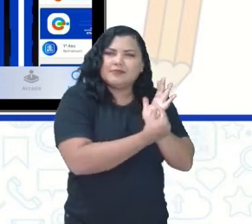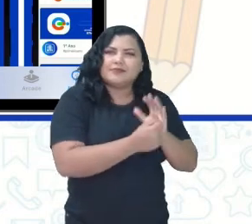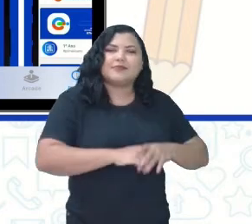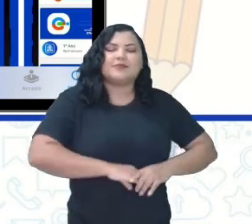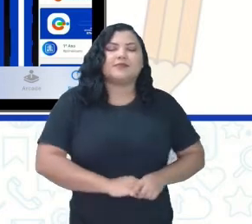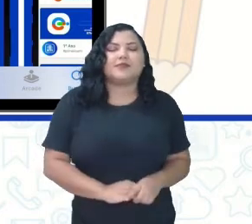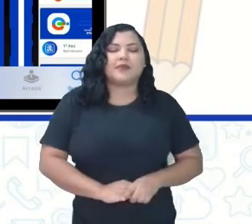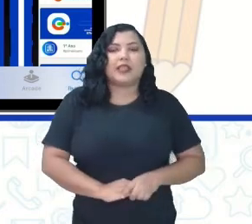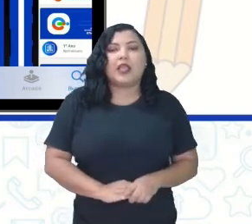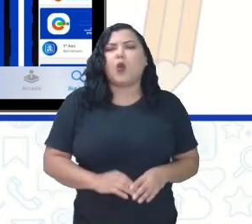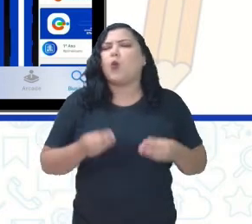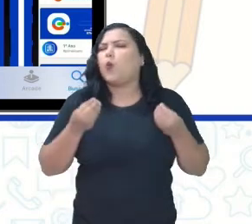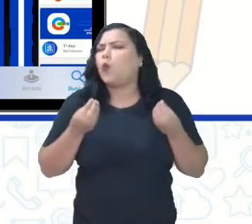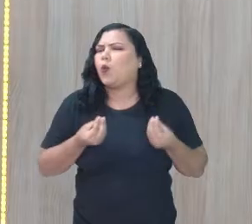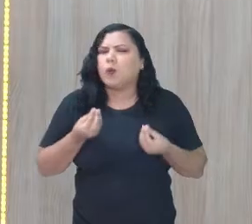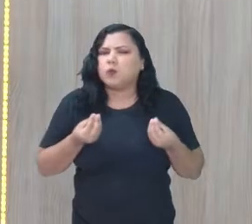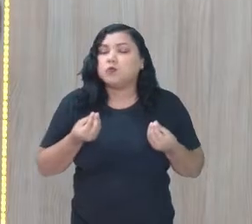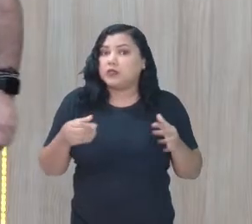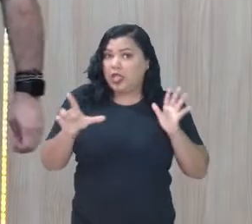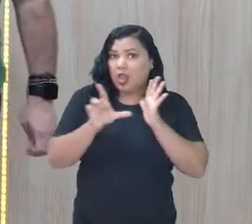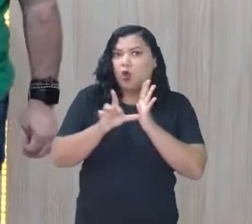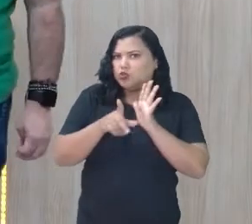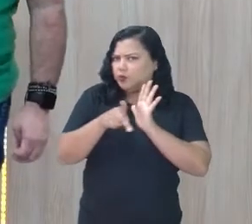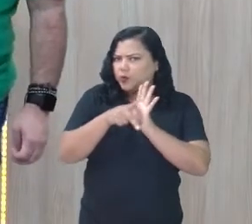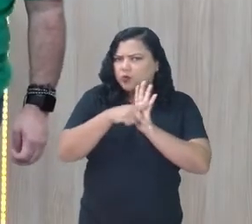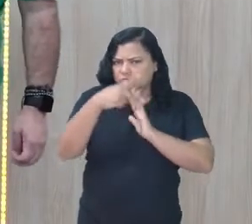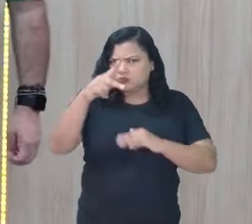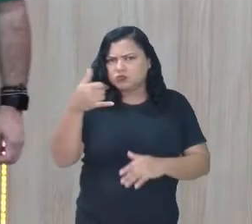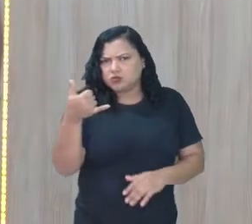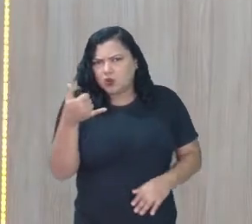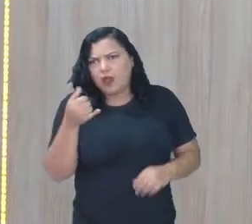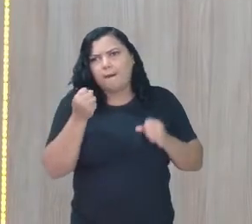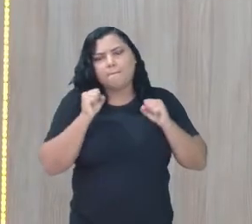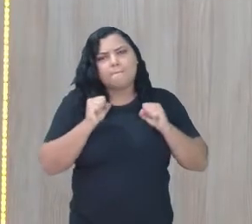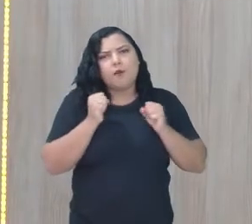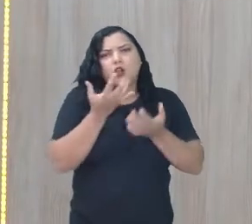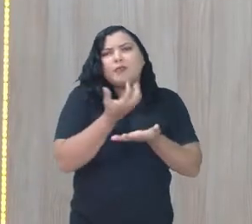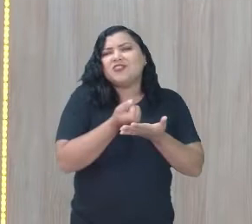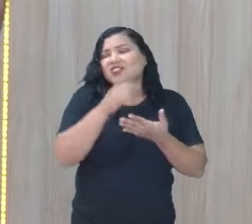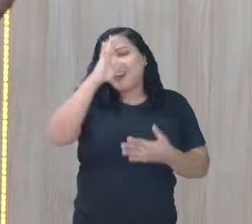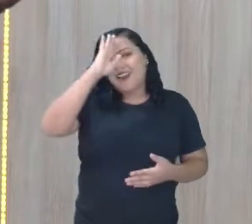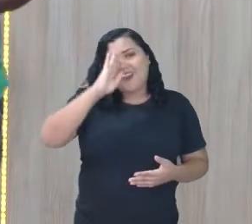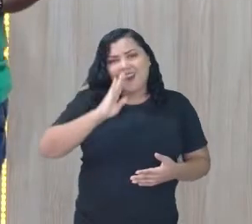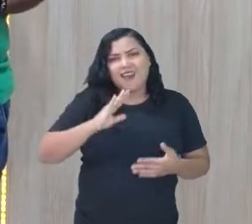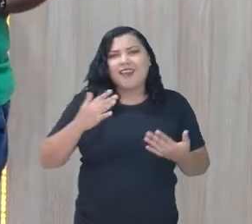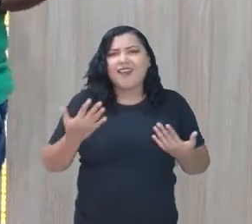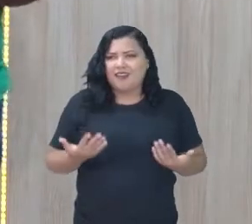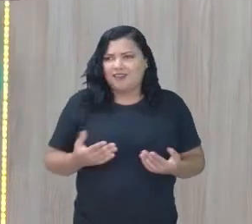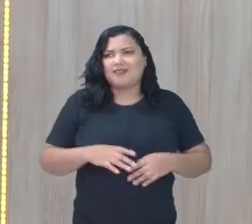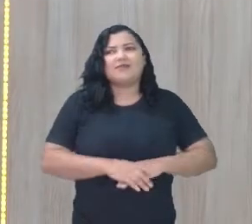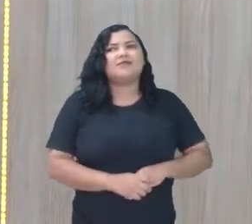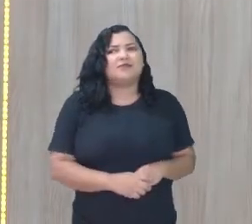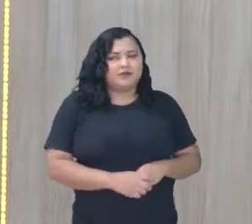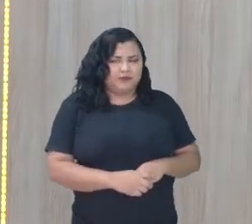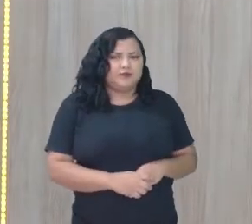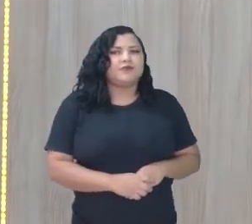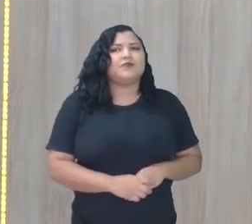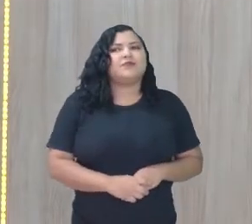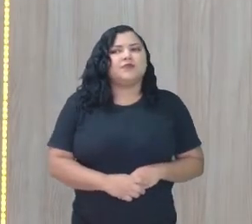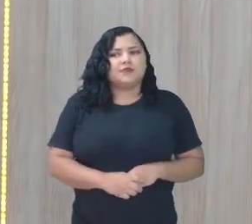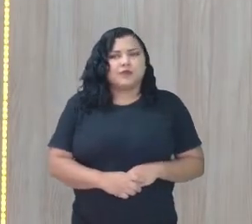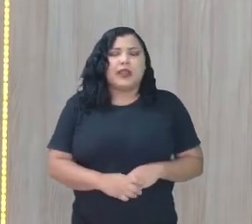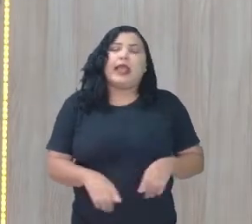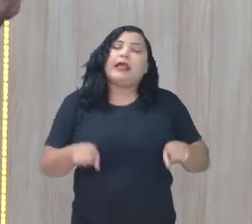aplicativo nas lojas de aplicativo específicas, Pode baixar ele gratuitamente pelas lojas de